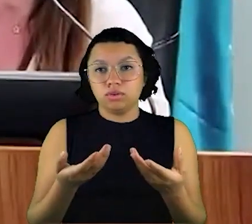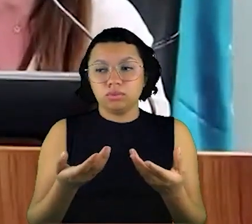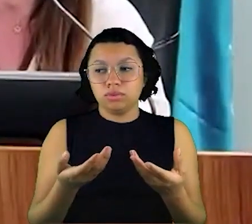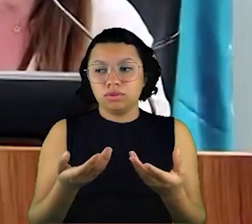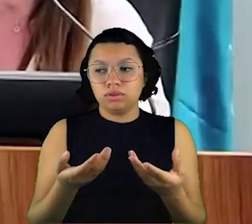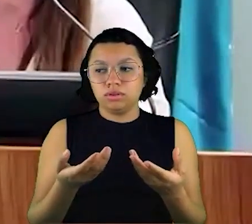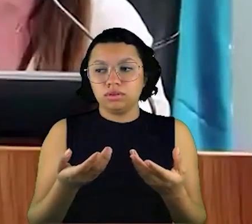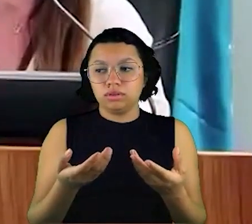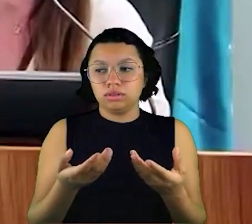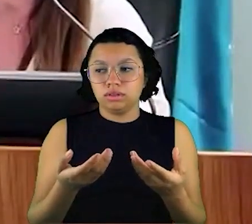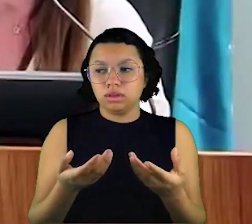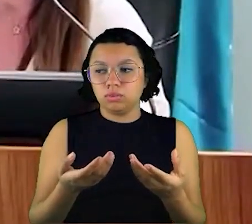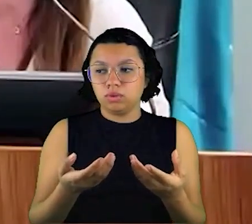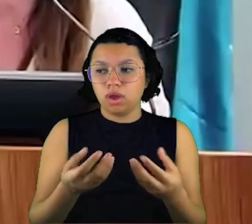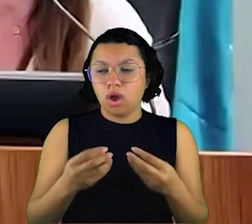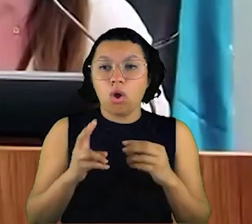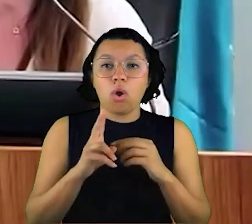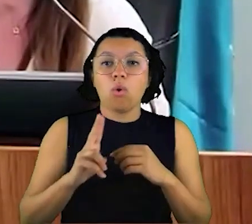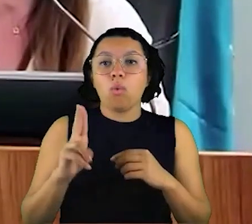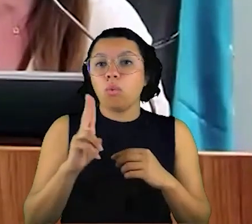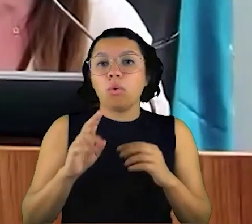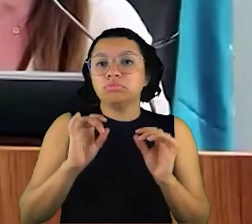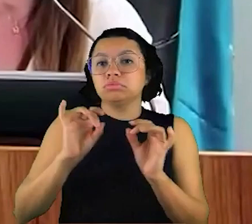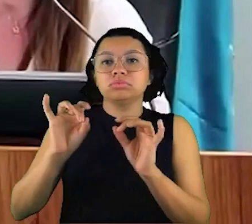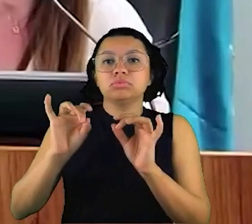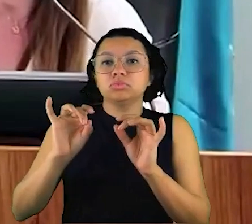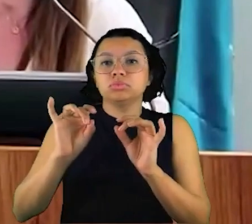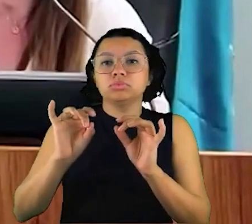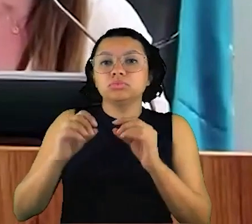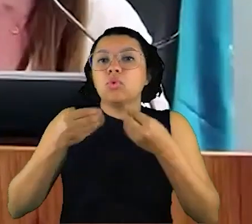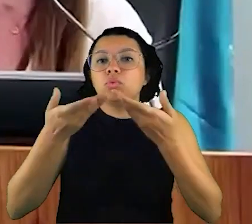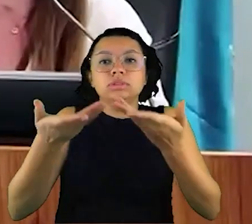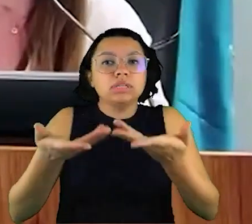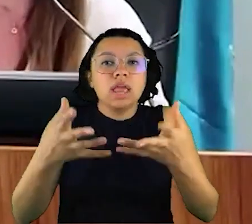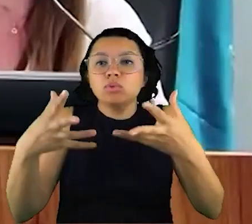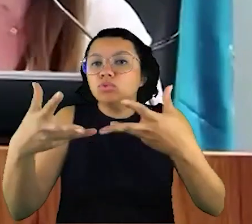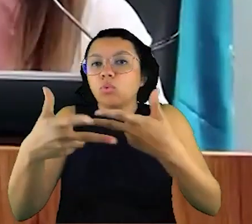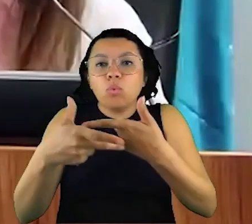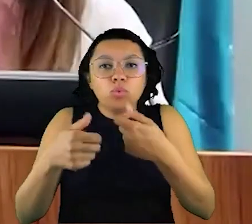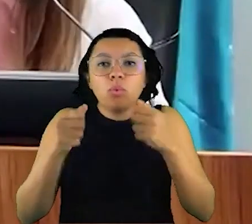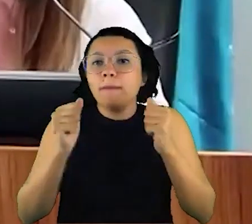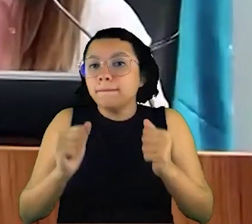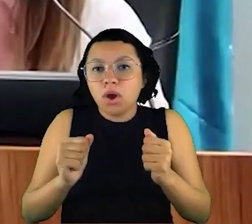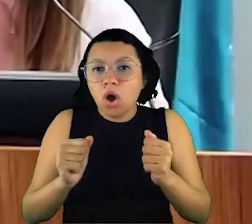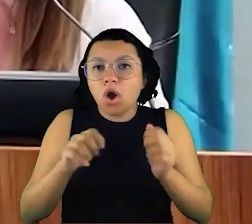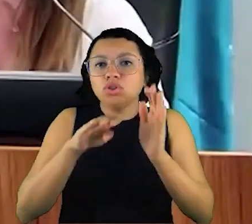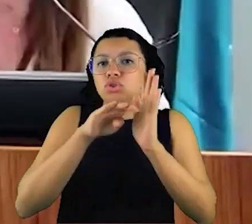todos os artifícios possíveis e imagináveis, inclusive do descontão, do prazo,